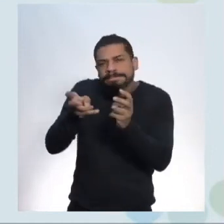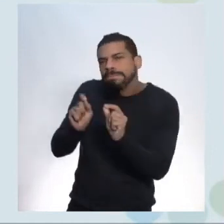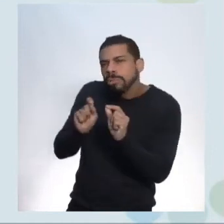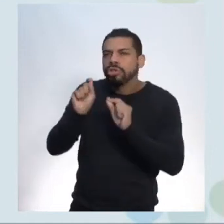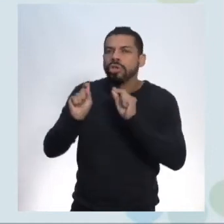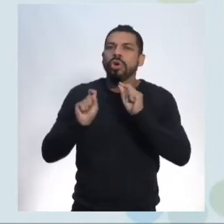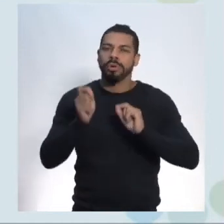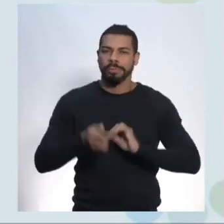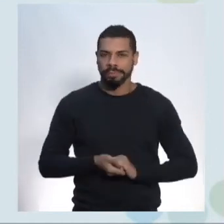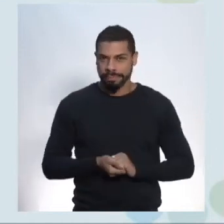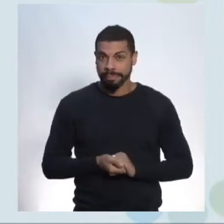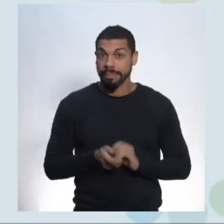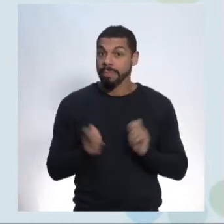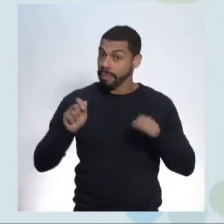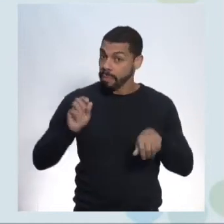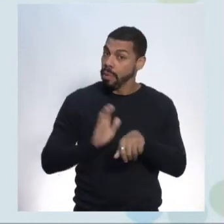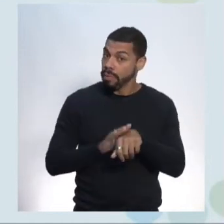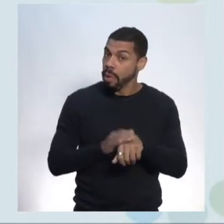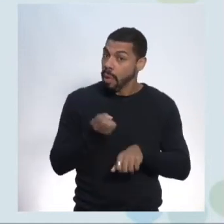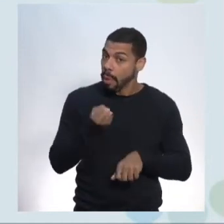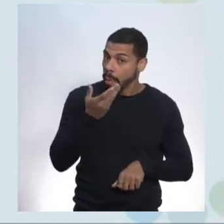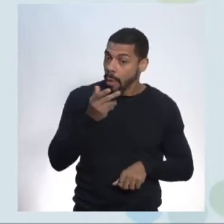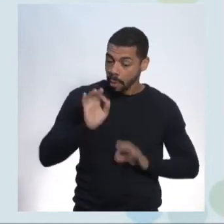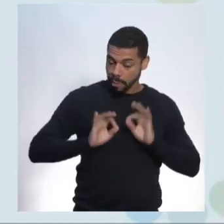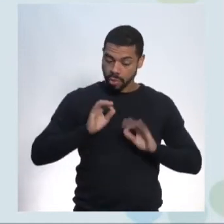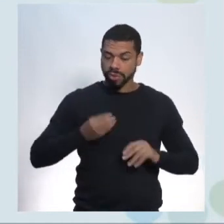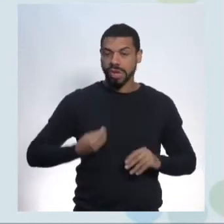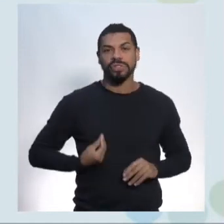decisão consciente para o seu próprio projeto de vida.